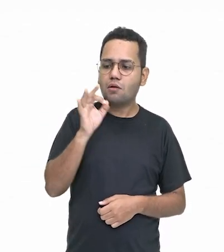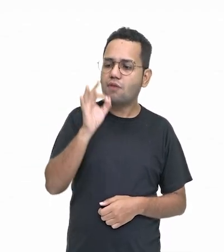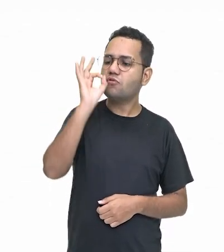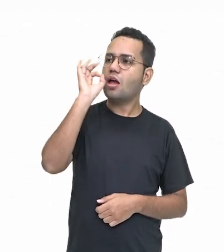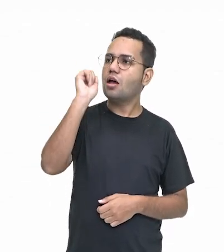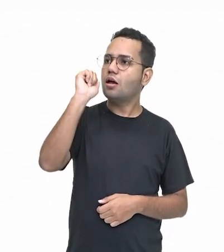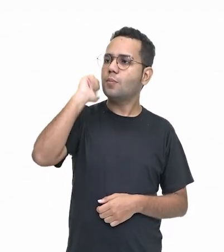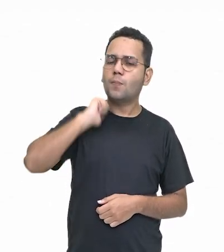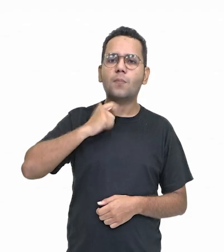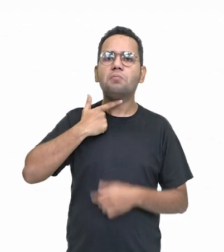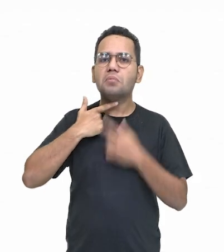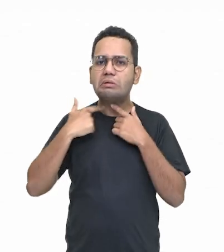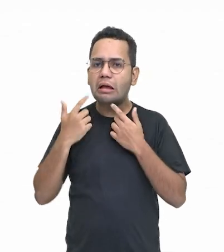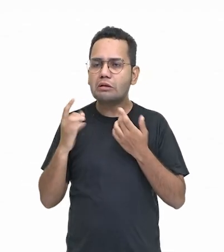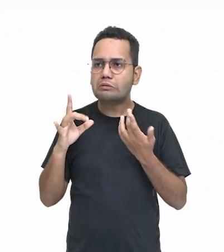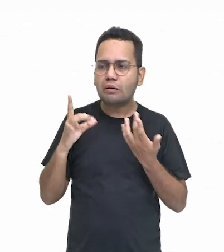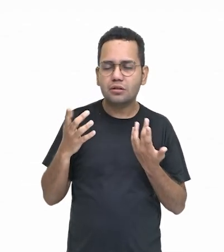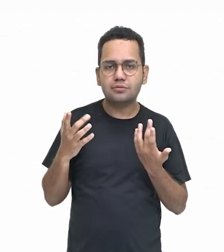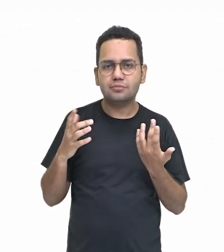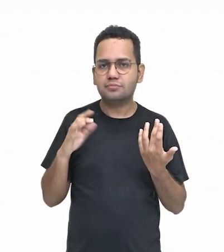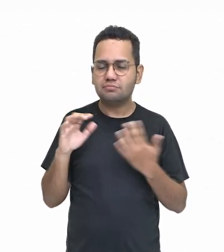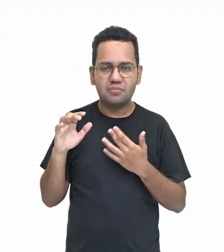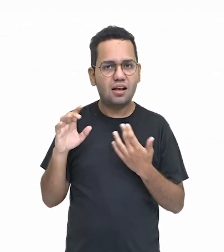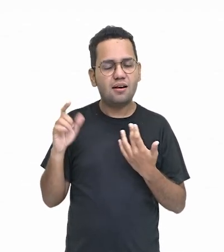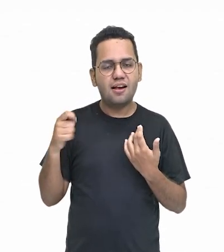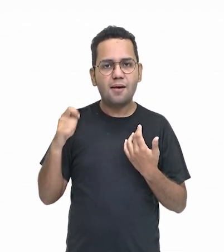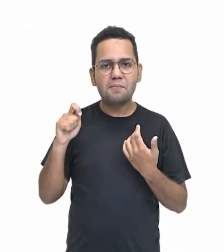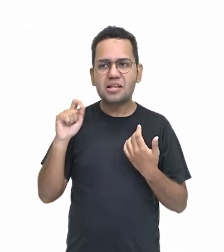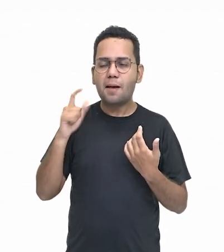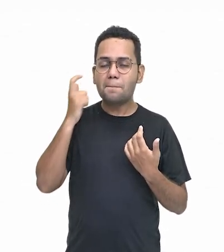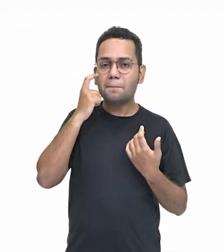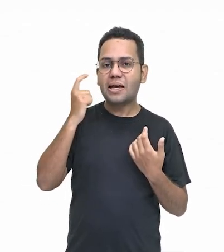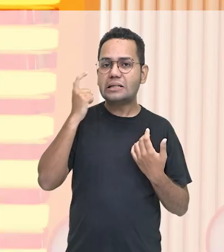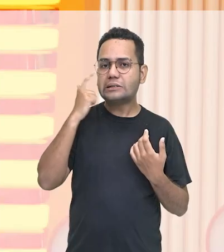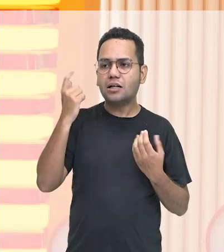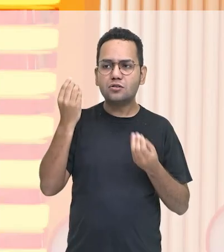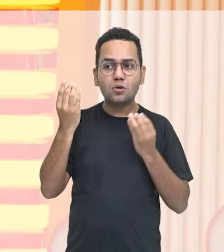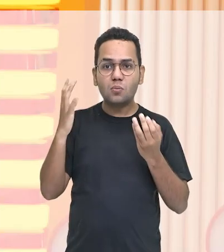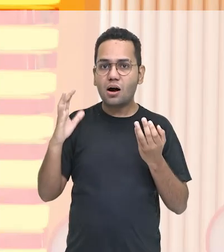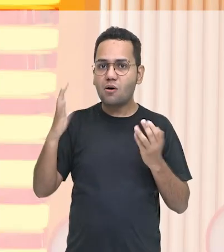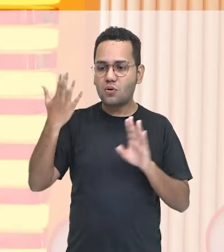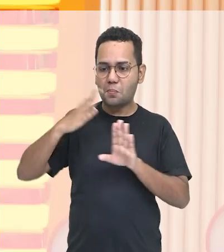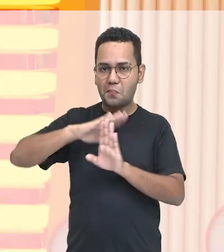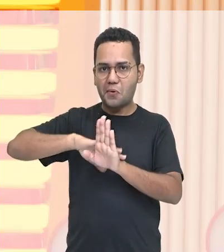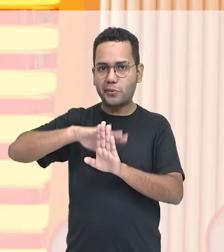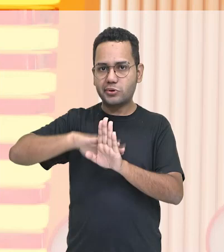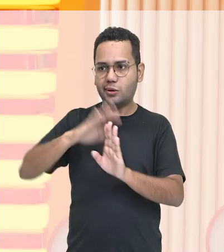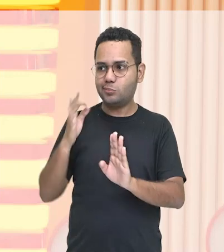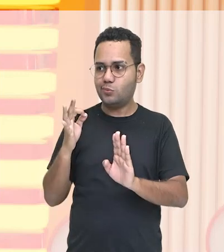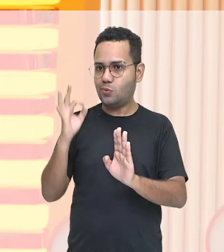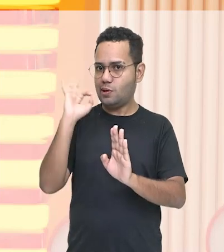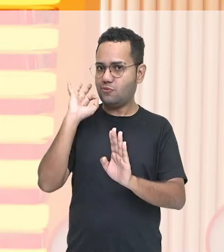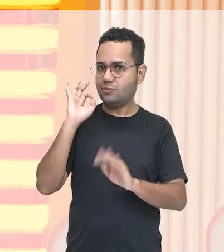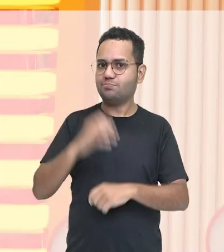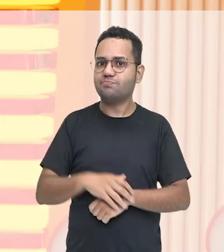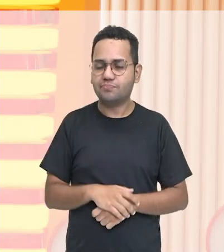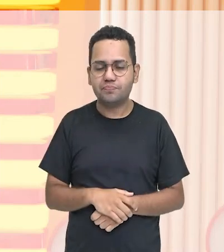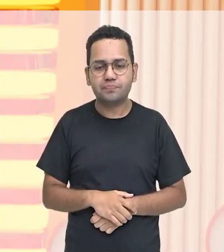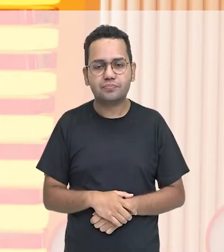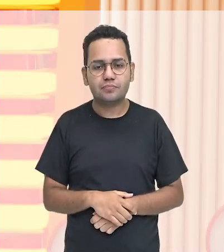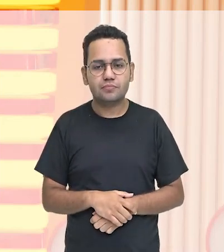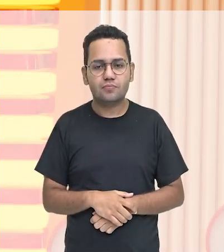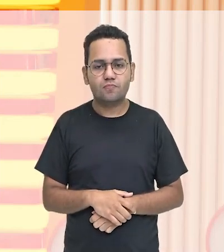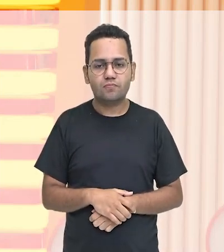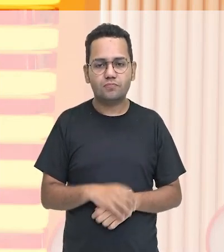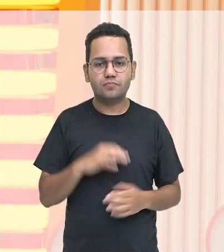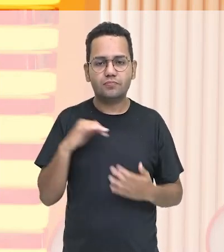café em si. Olha que interessante, pensar alternativamente para uma